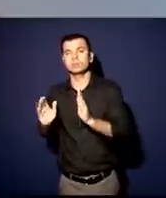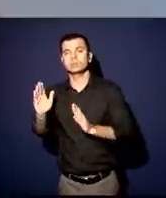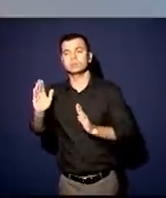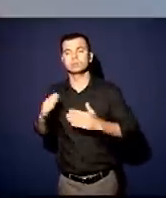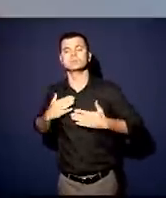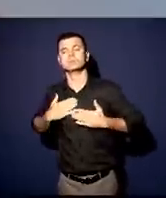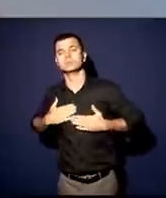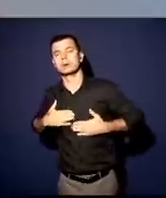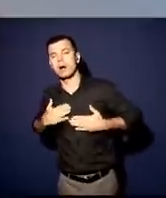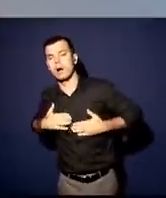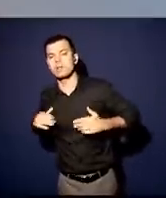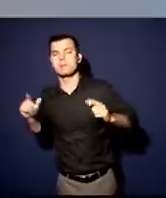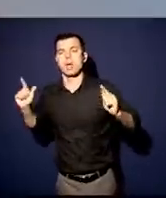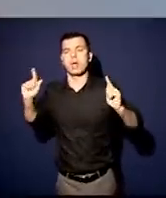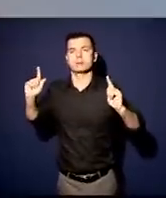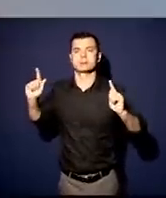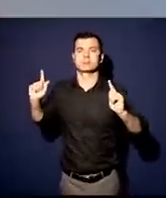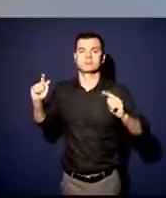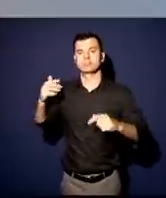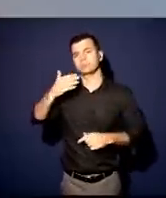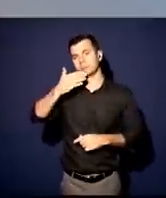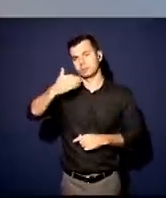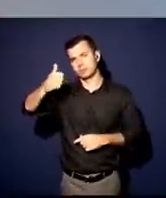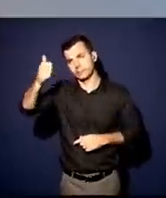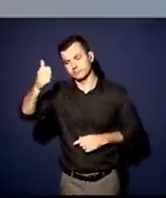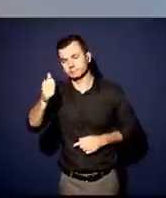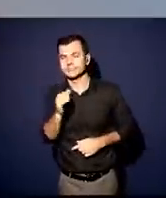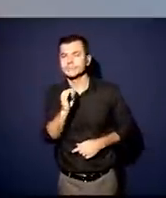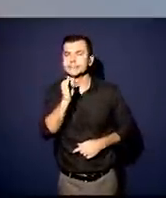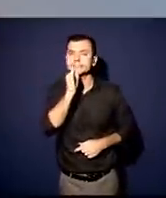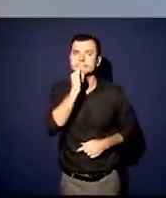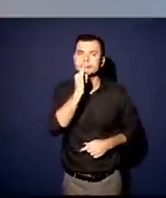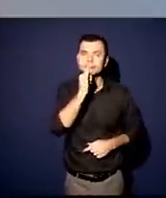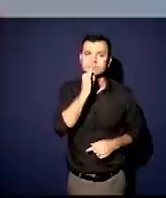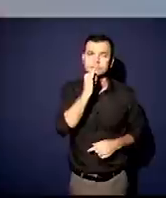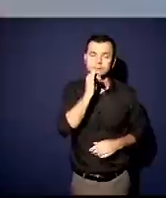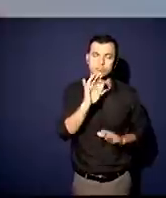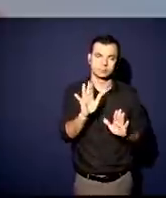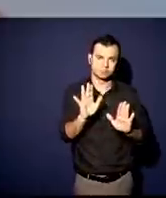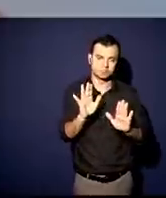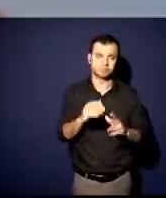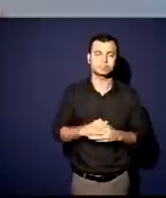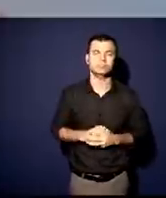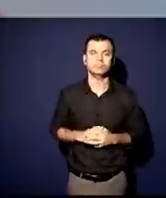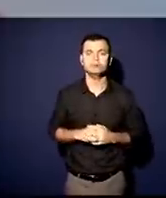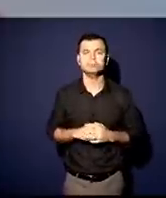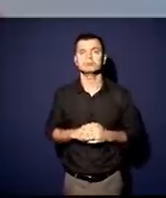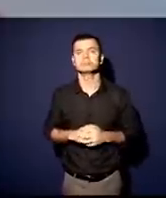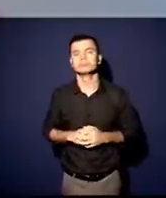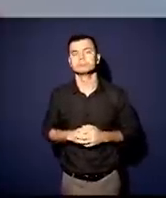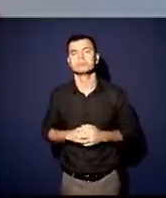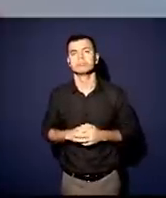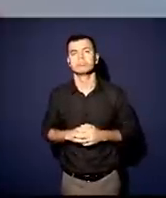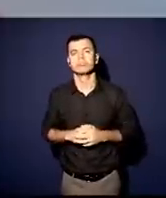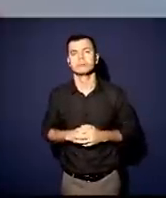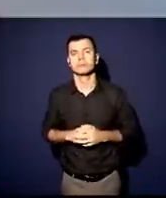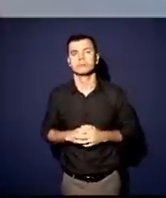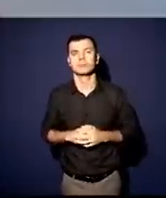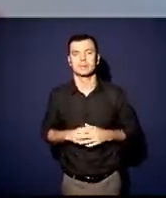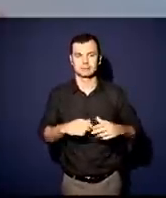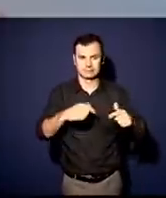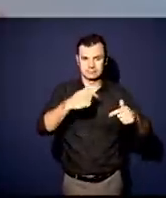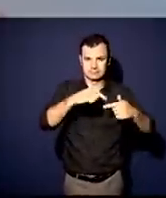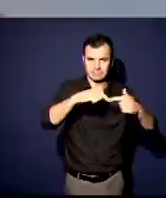suas horas do dia. Por exemplo, as pessoas têm, na margem, isso eu estou falando, tá? Elas têm trocado um período